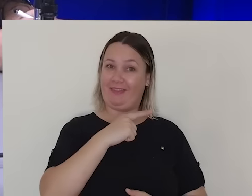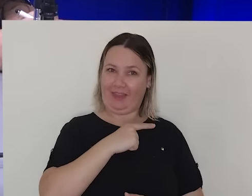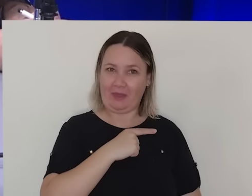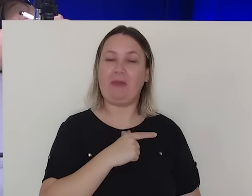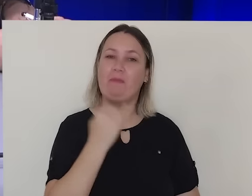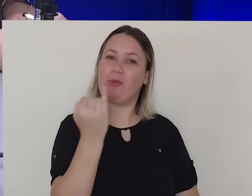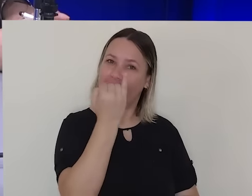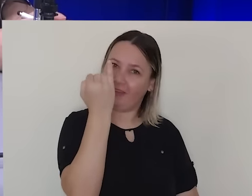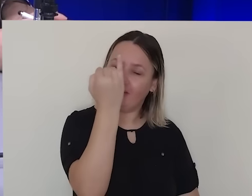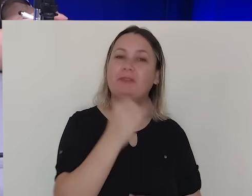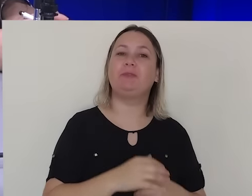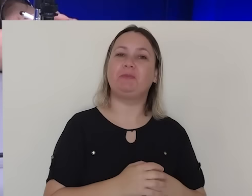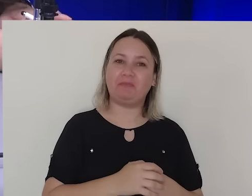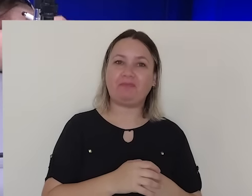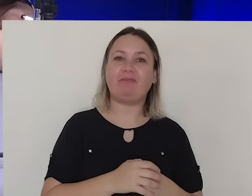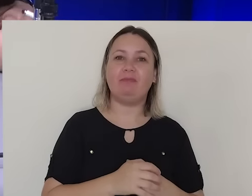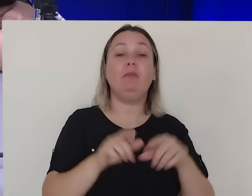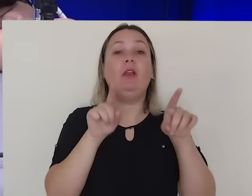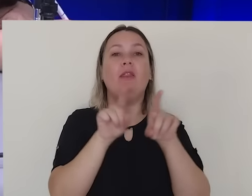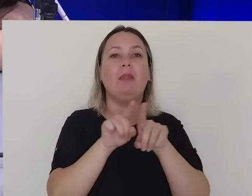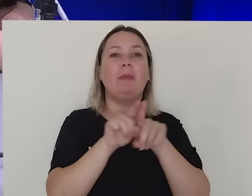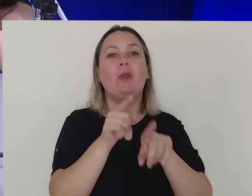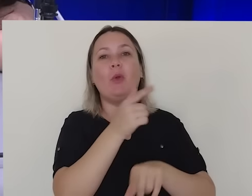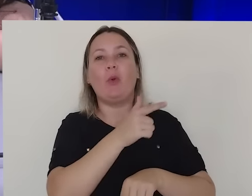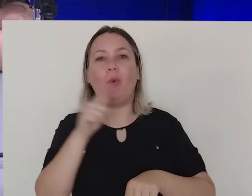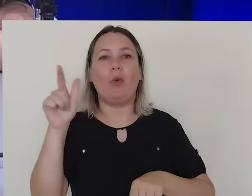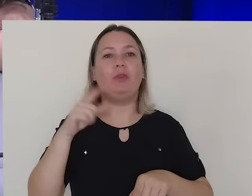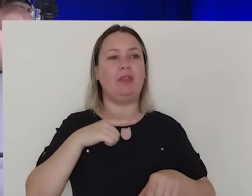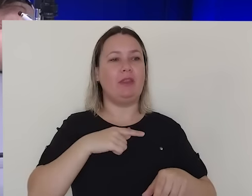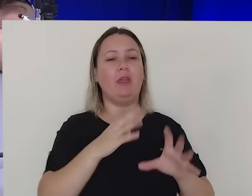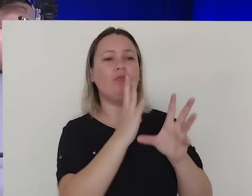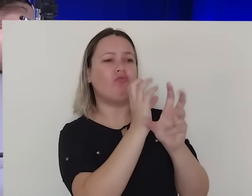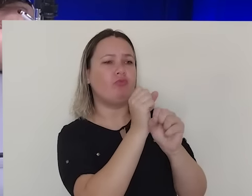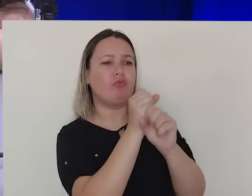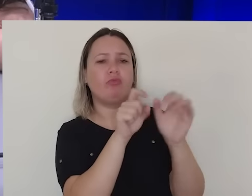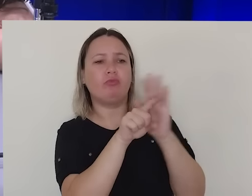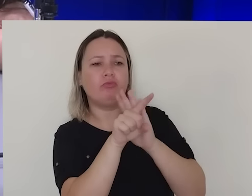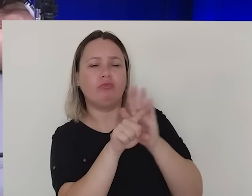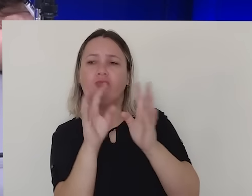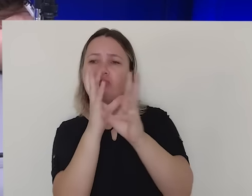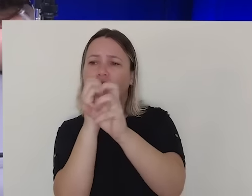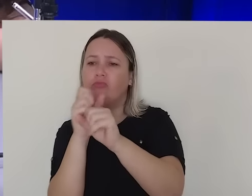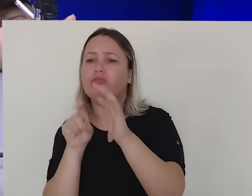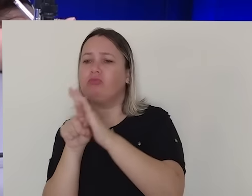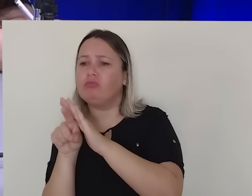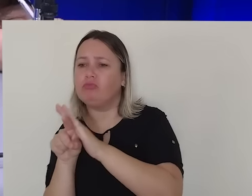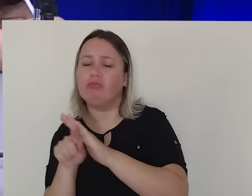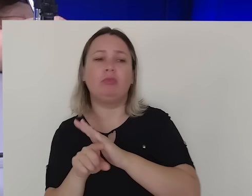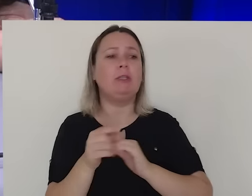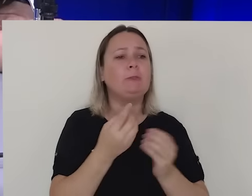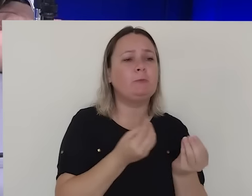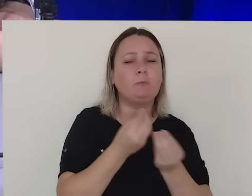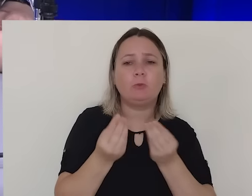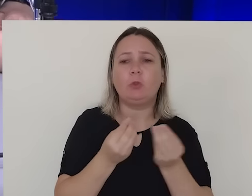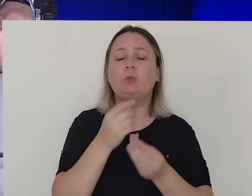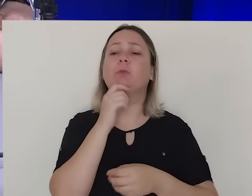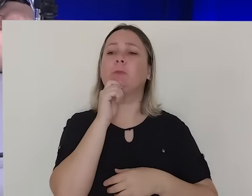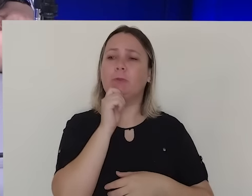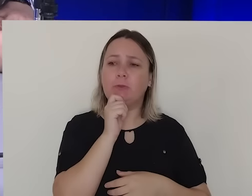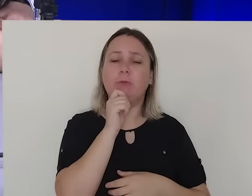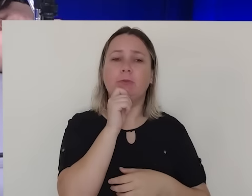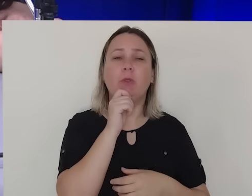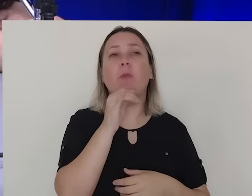e a na questão também do do inventário né começamos fazendo inventário de emissões hoje nós compensamos os